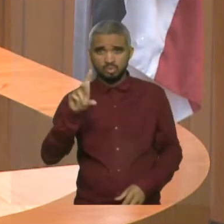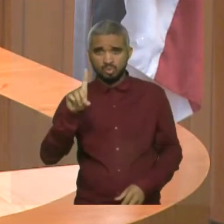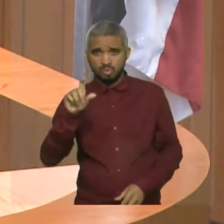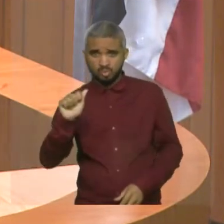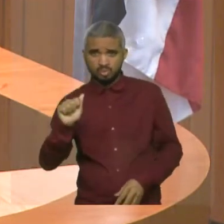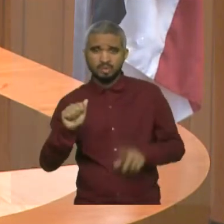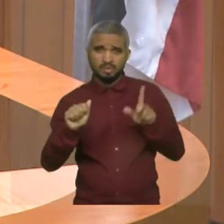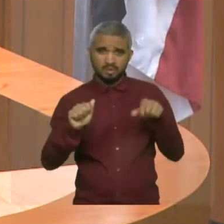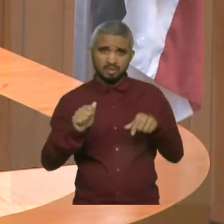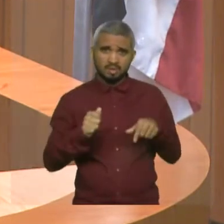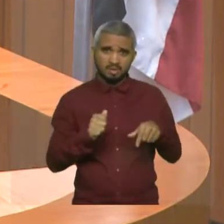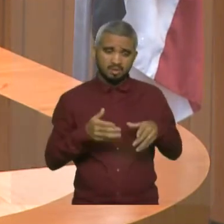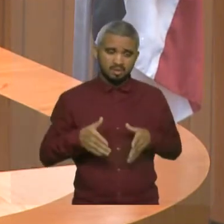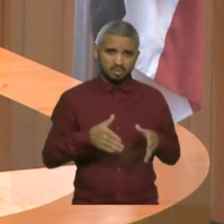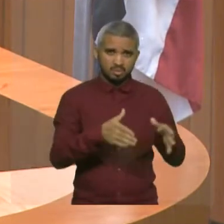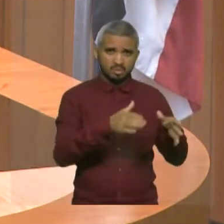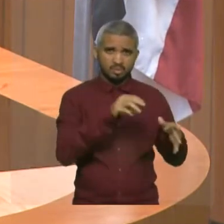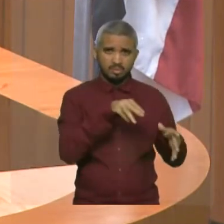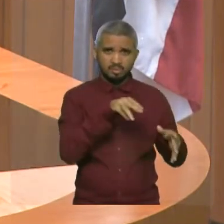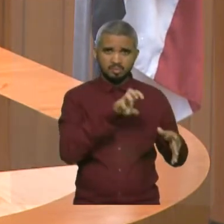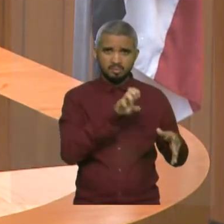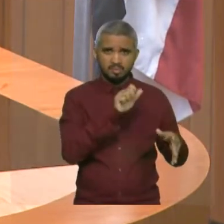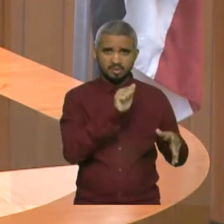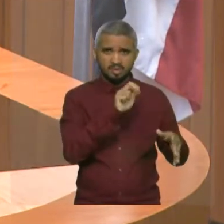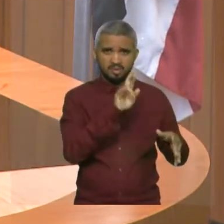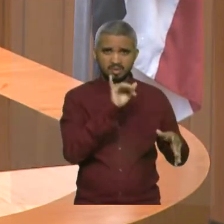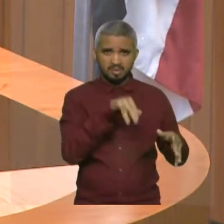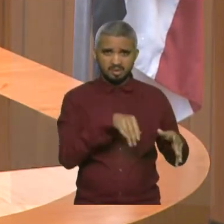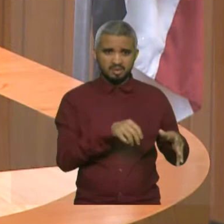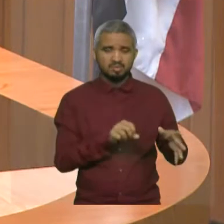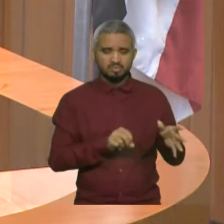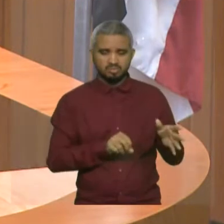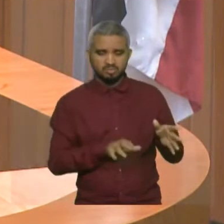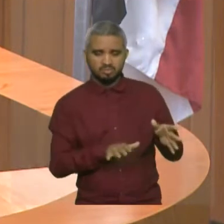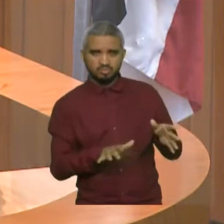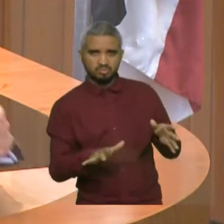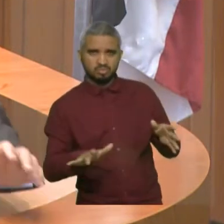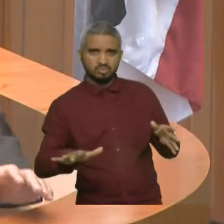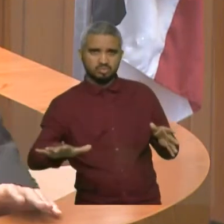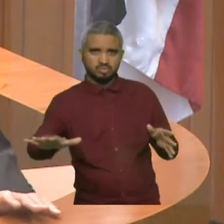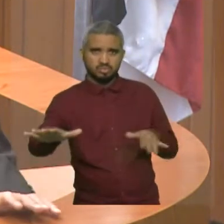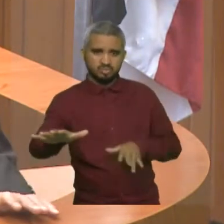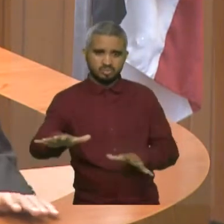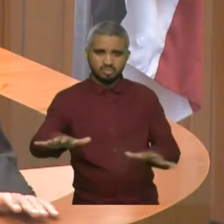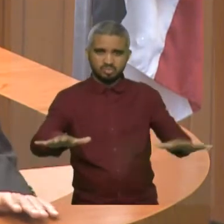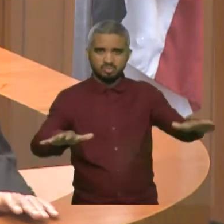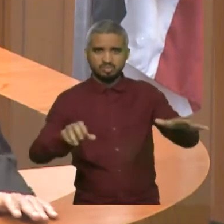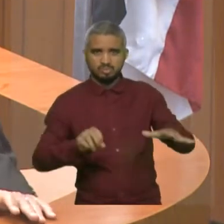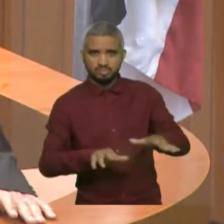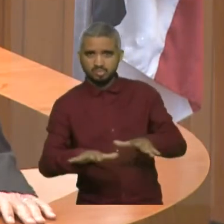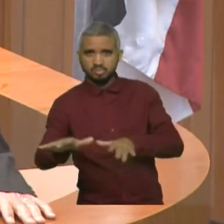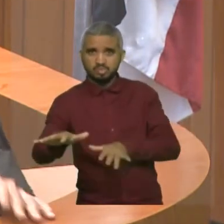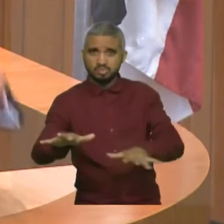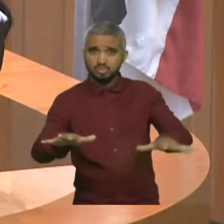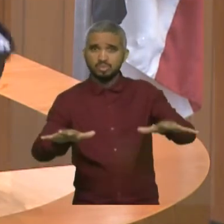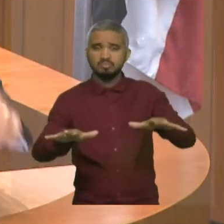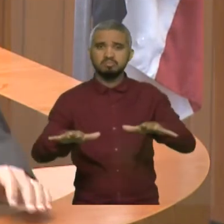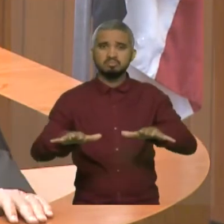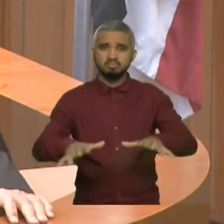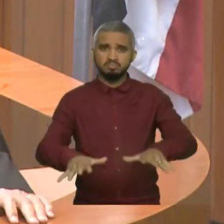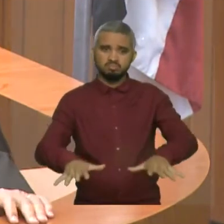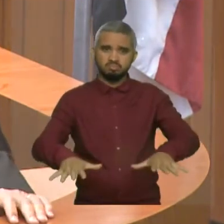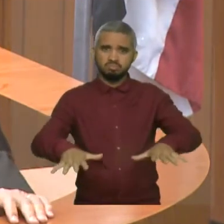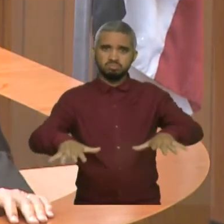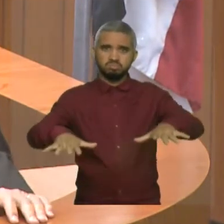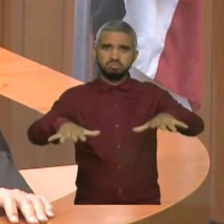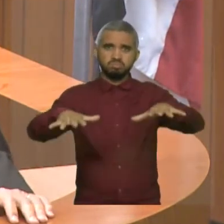mais precisamente no balneário Guajajaras, lá em Barra do Corda. E eu vi o volume d'água de aproximadamente, o crescimento do volume